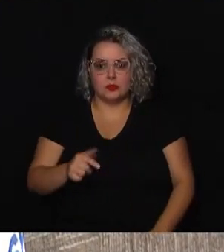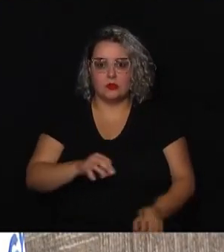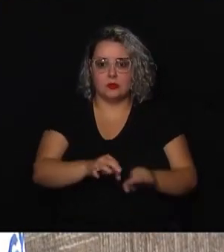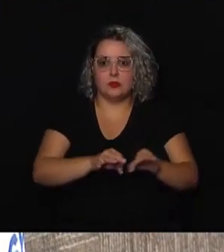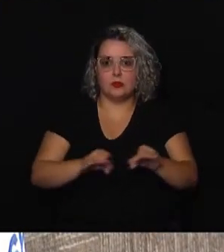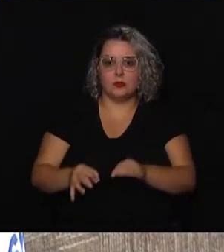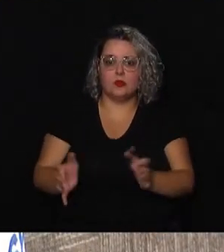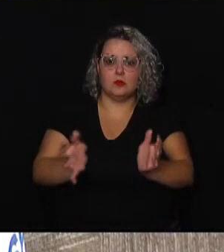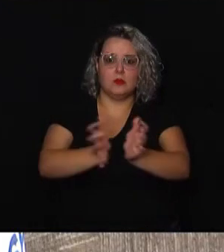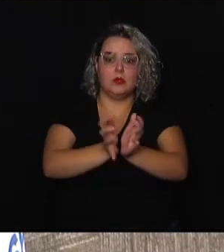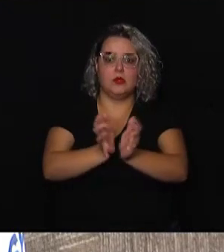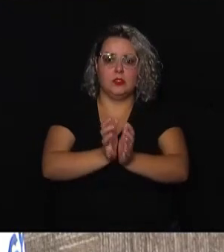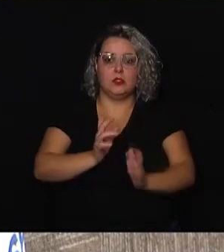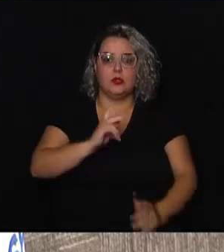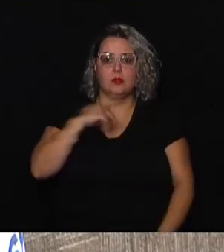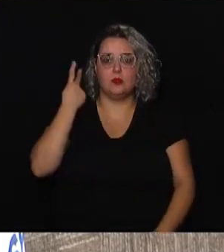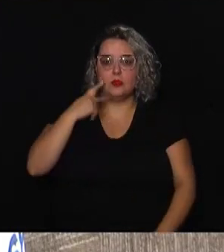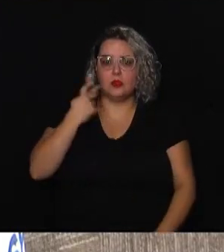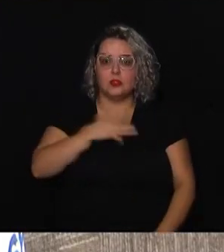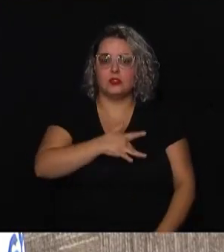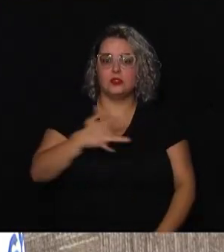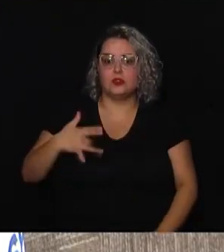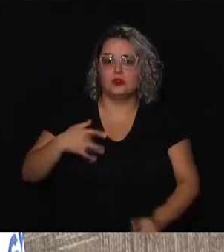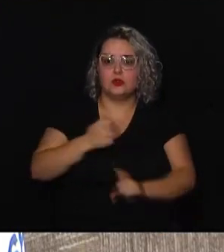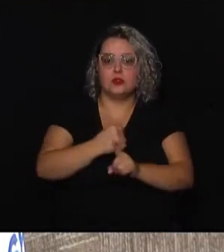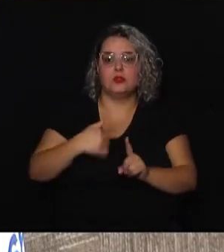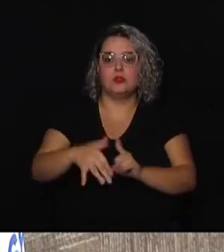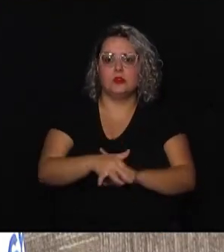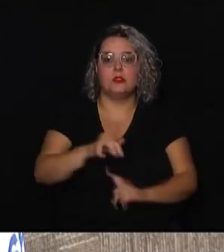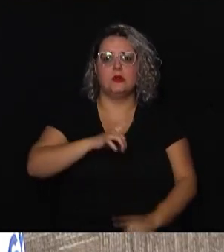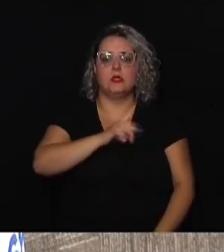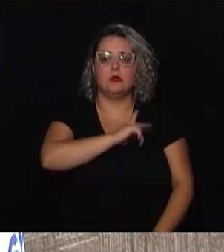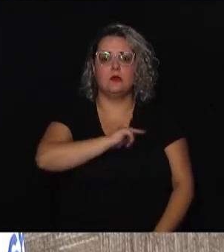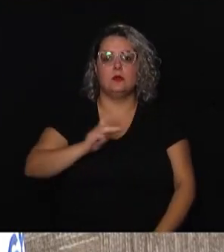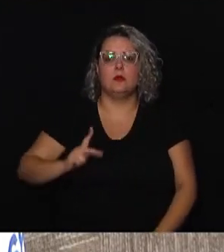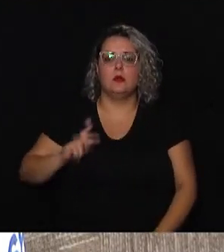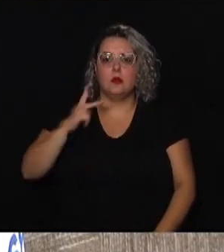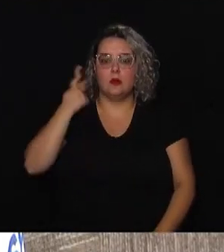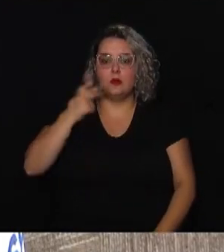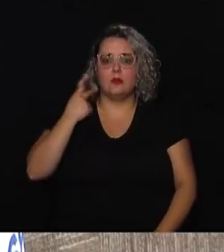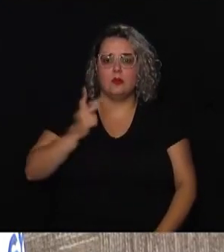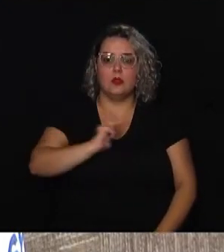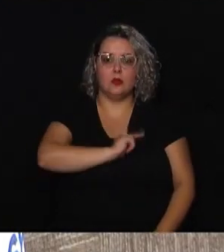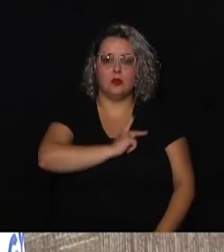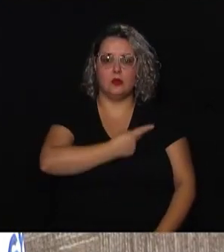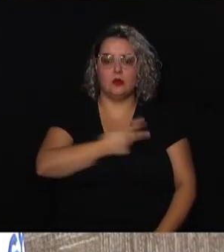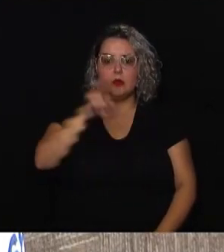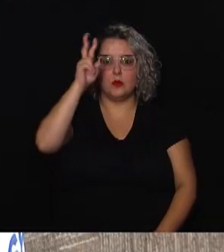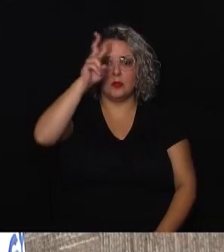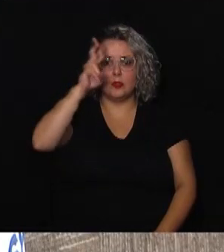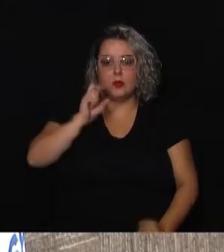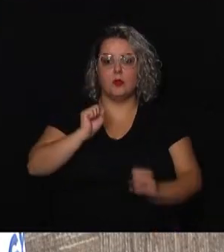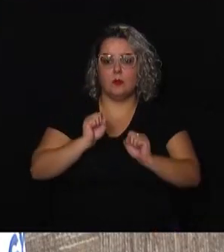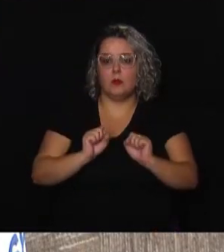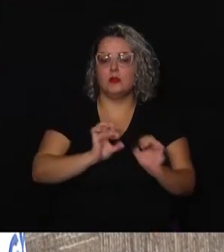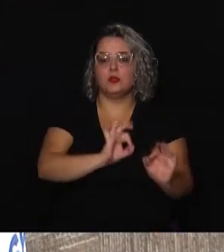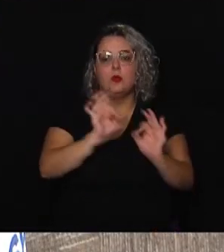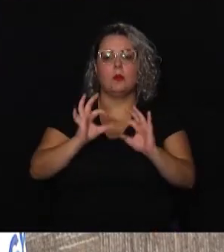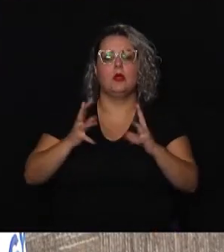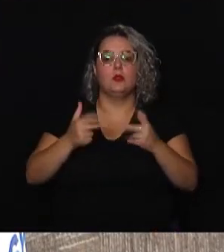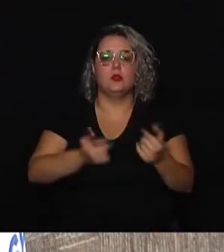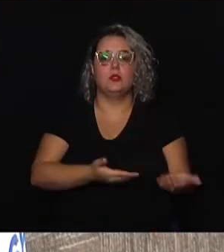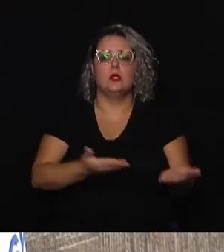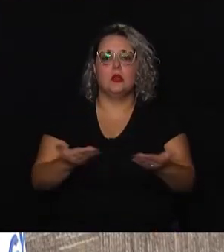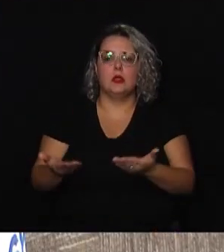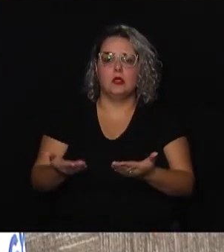pela Comissão de Política Social e Saúde, que tem como presidente o vereador Paulo Haddad. Lembrando que você acompanha toda essa